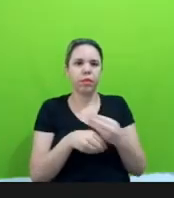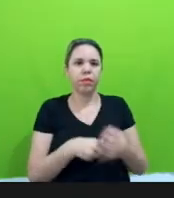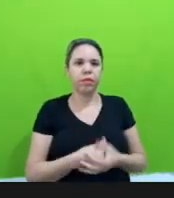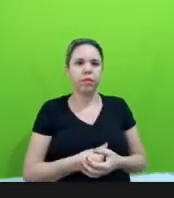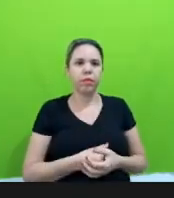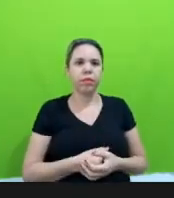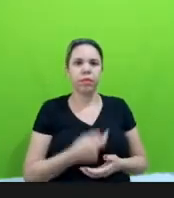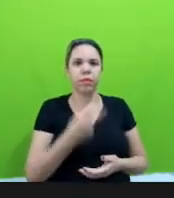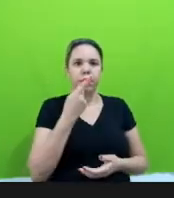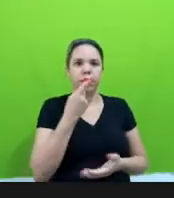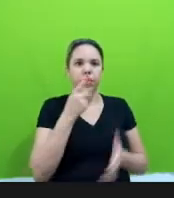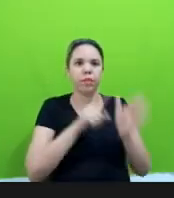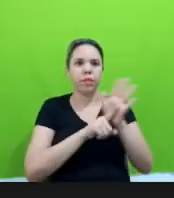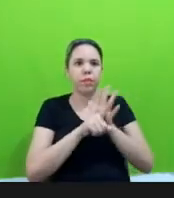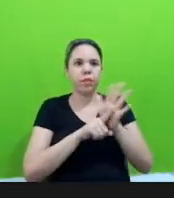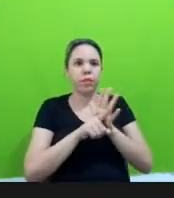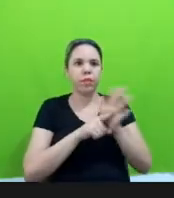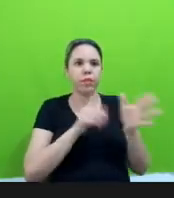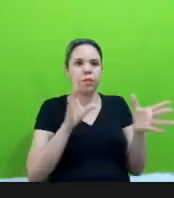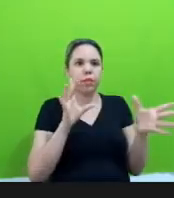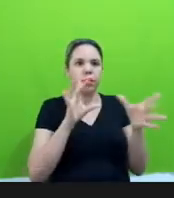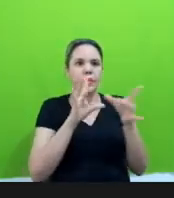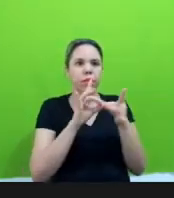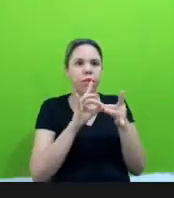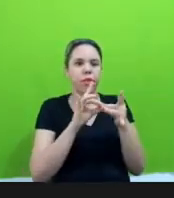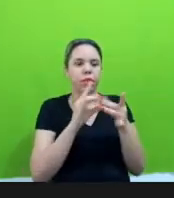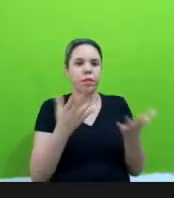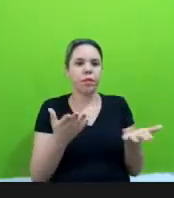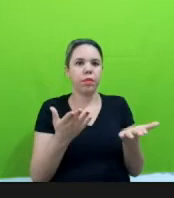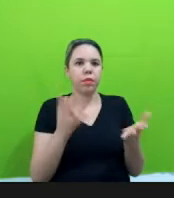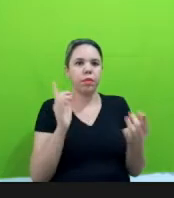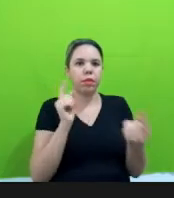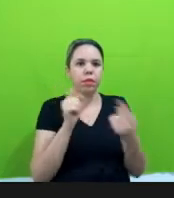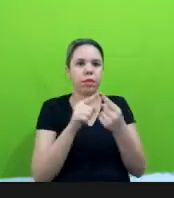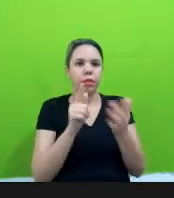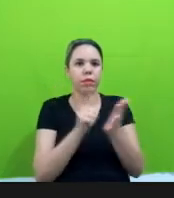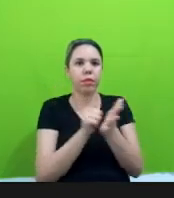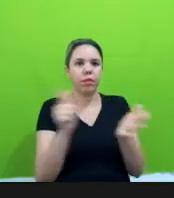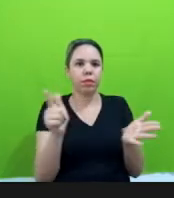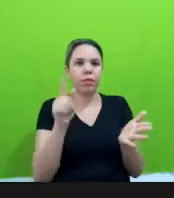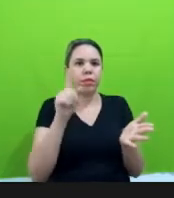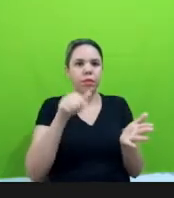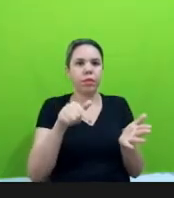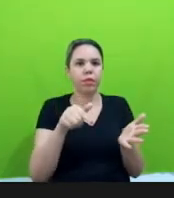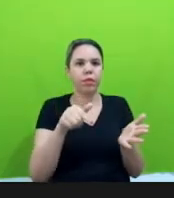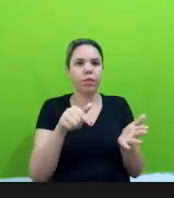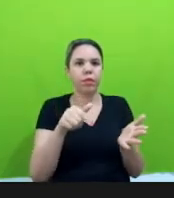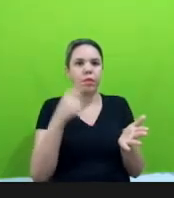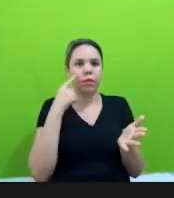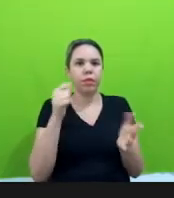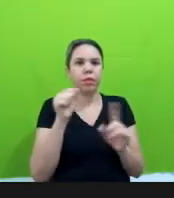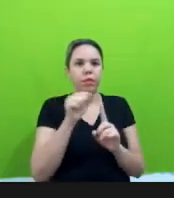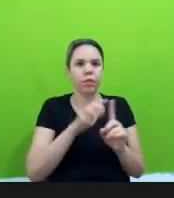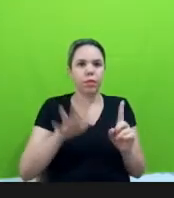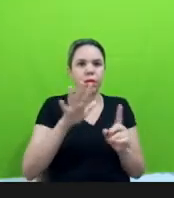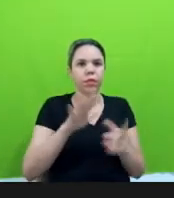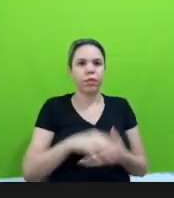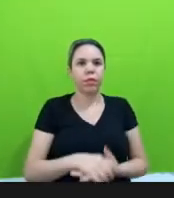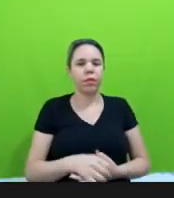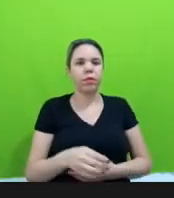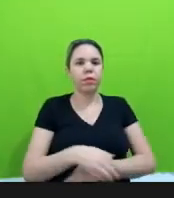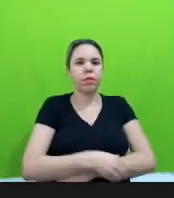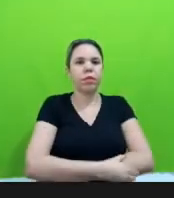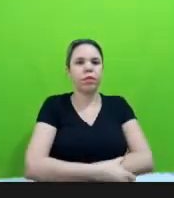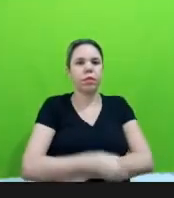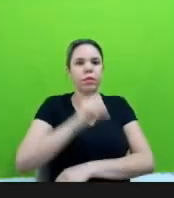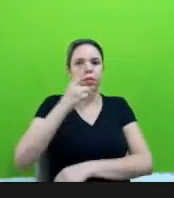de dados sem estar ligado num objetivo jornalístico que é de interesse da sociedade. Ou de denúncia, né?